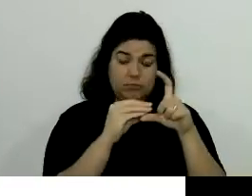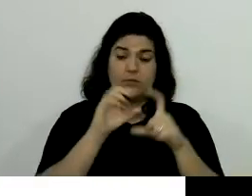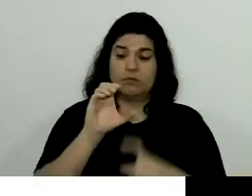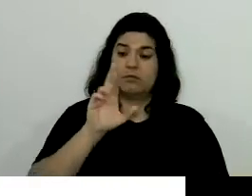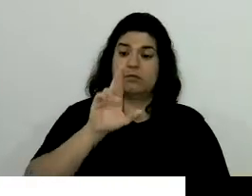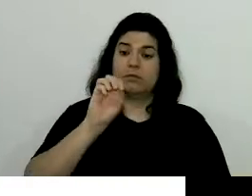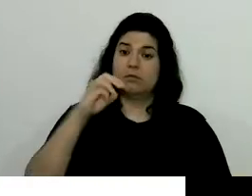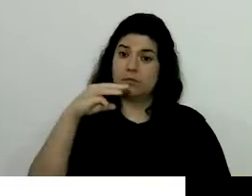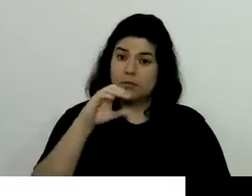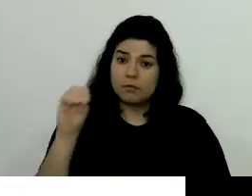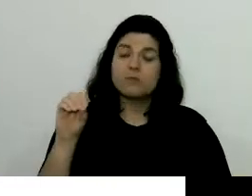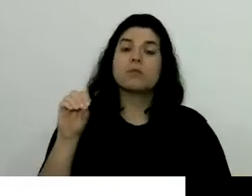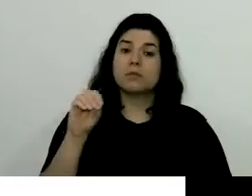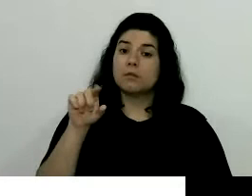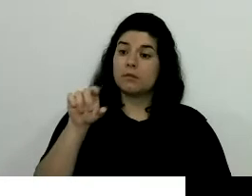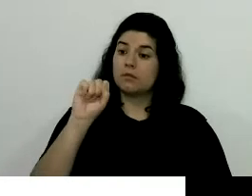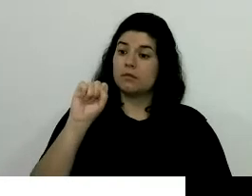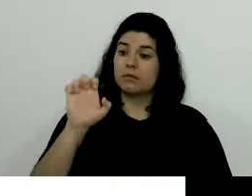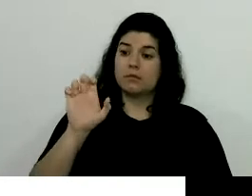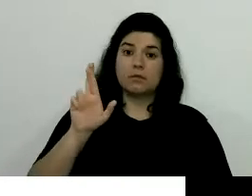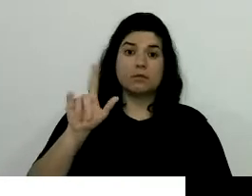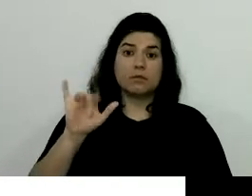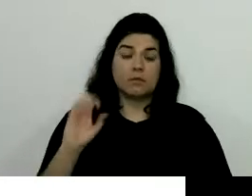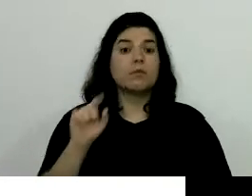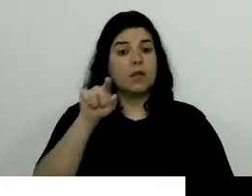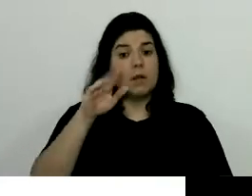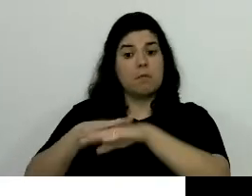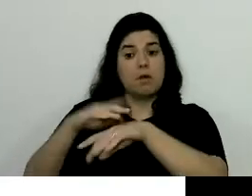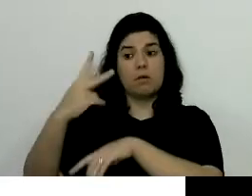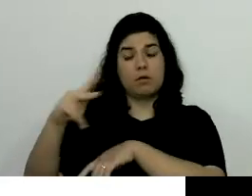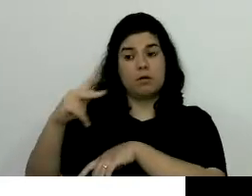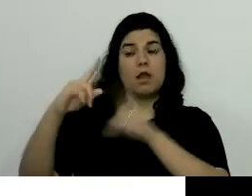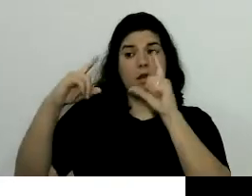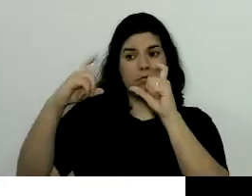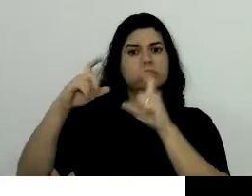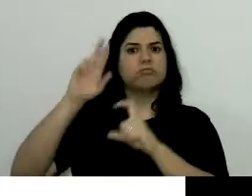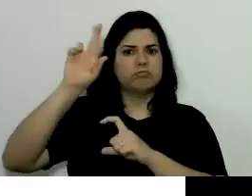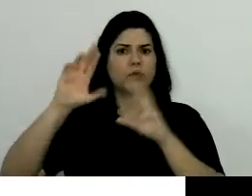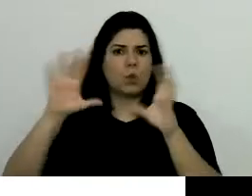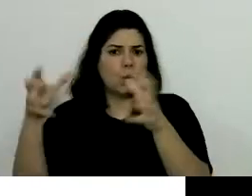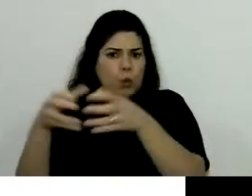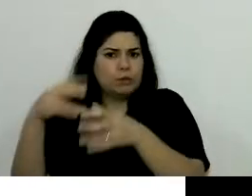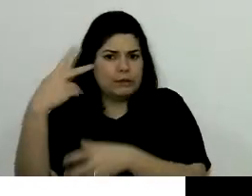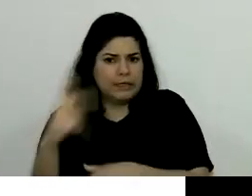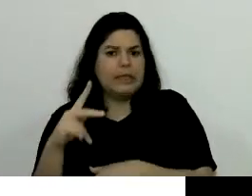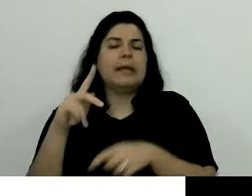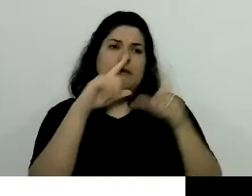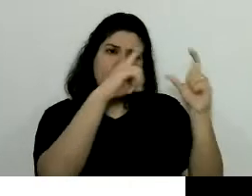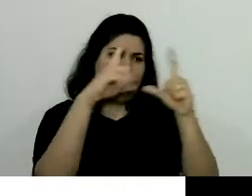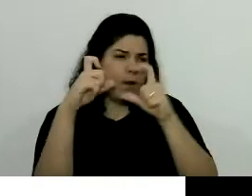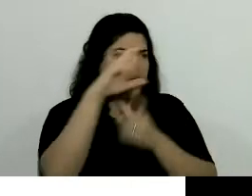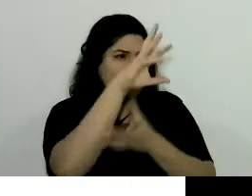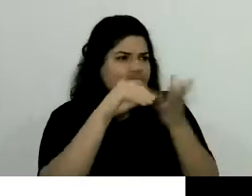Burg participou ativamente, porque ele foi o fotógrafo responsável, a sua equipe, pela reprodução. Foram